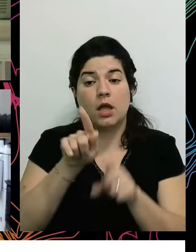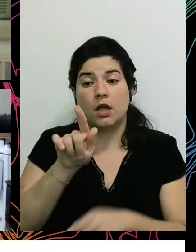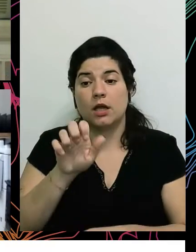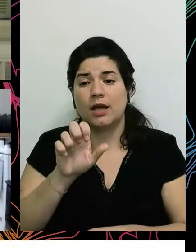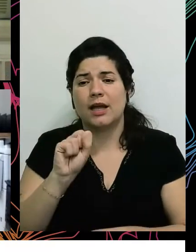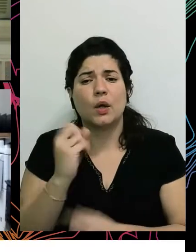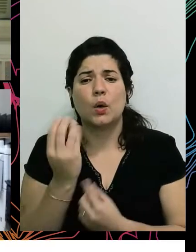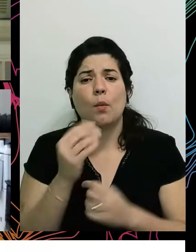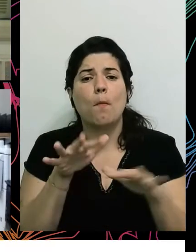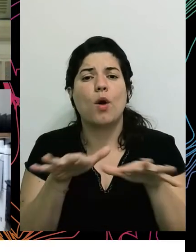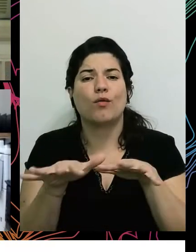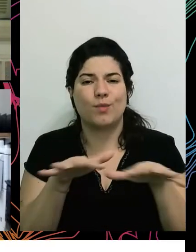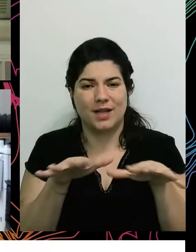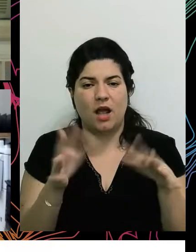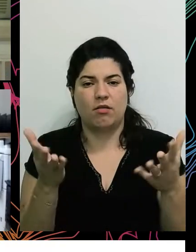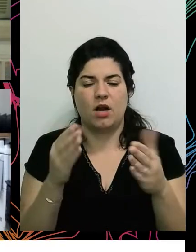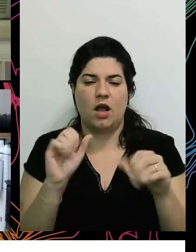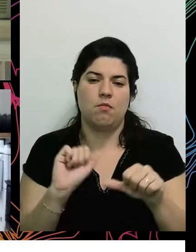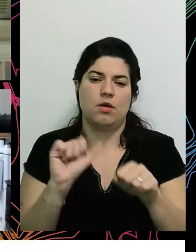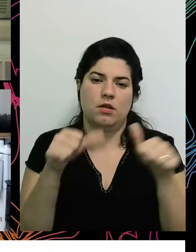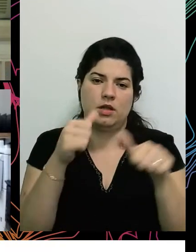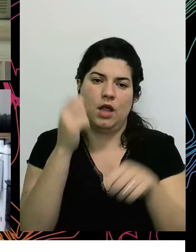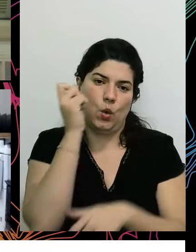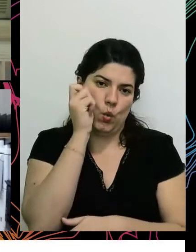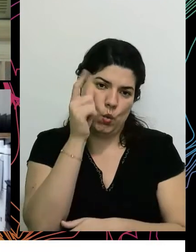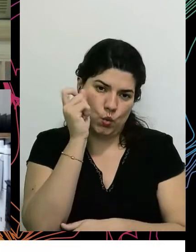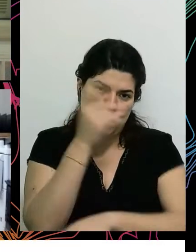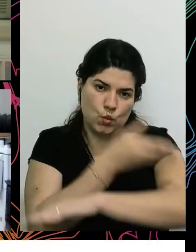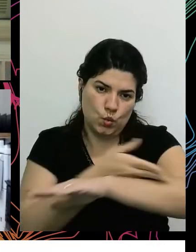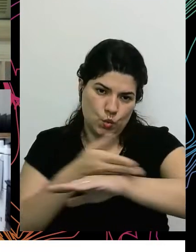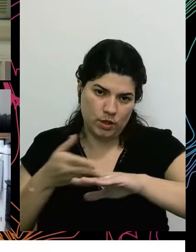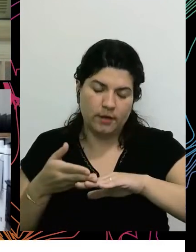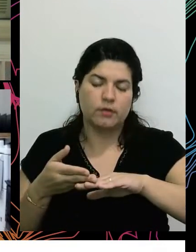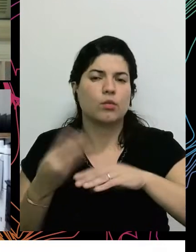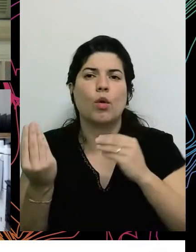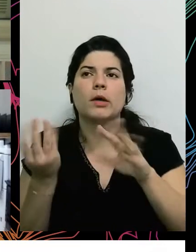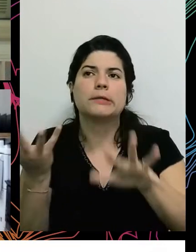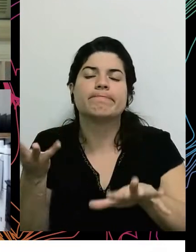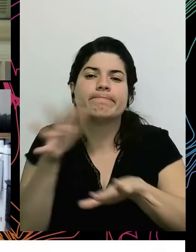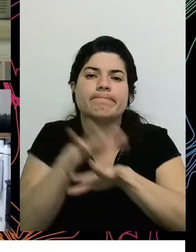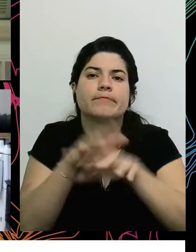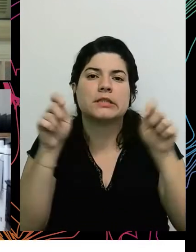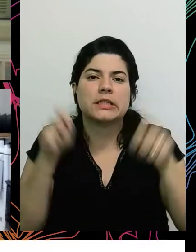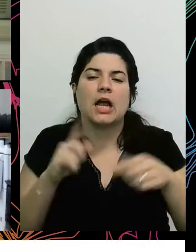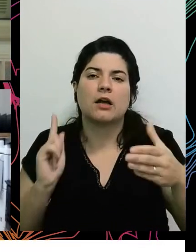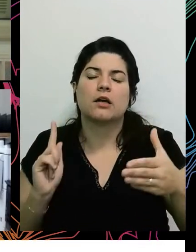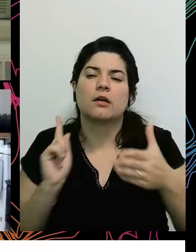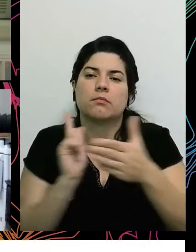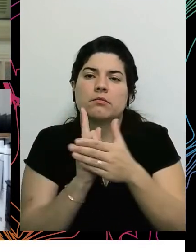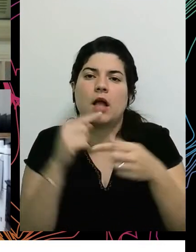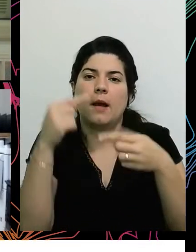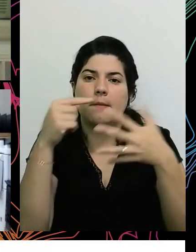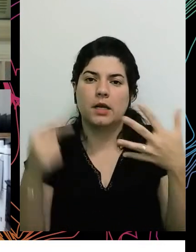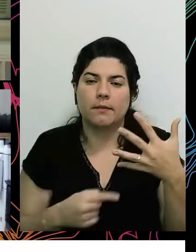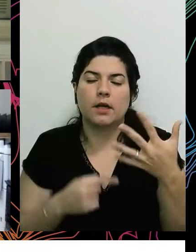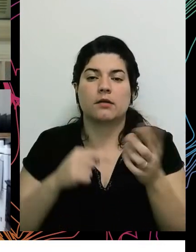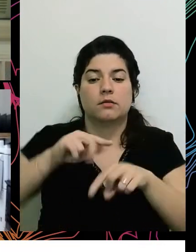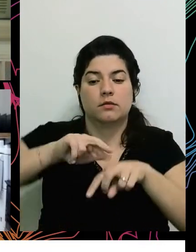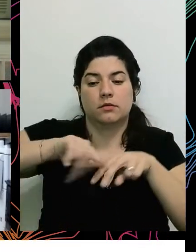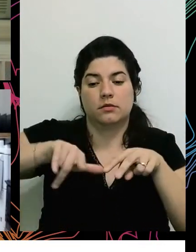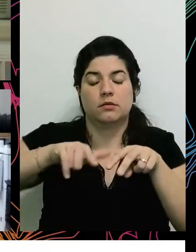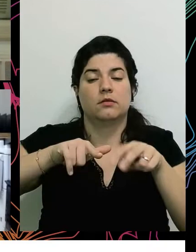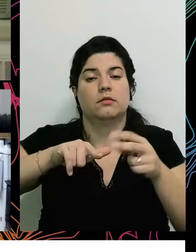movimentado nessa mudança cultural, né? Como que elas estão incluindo questões de diversidade e equidade de gênero, de